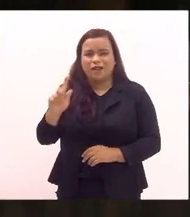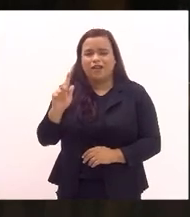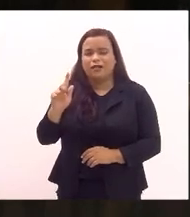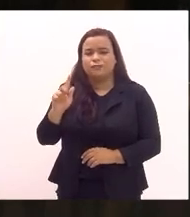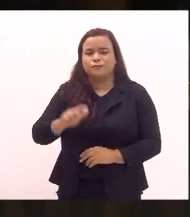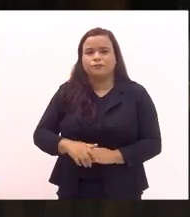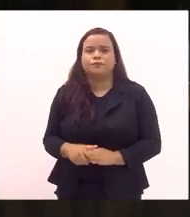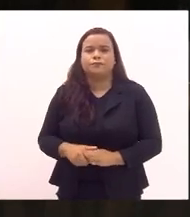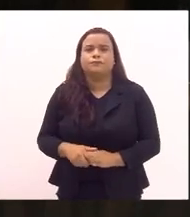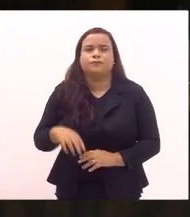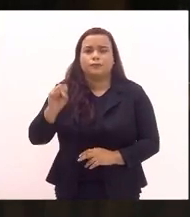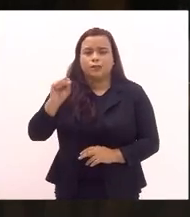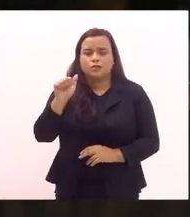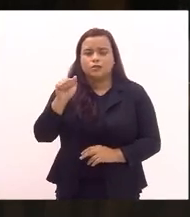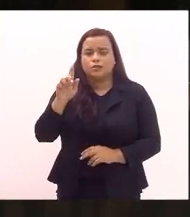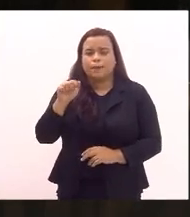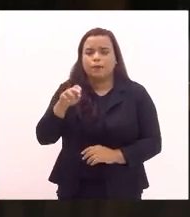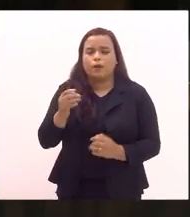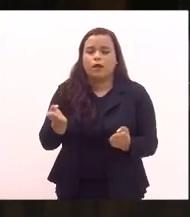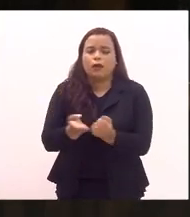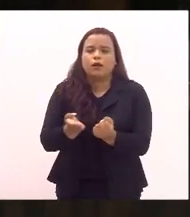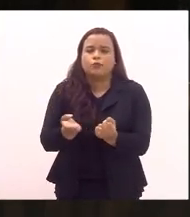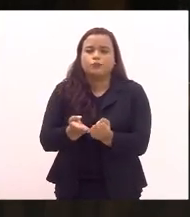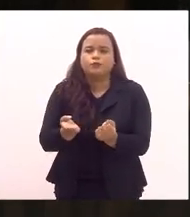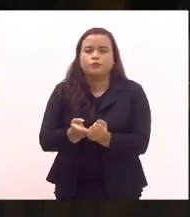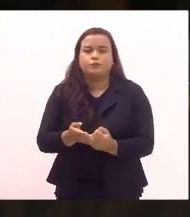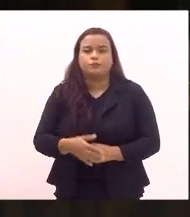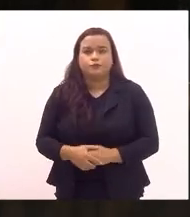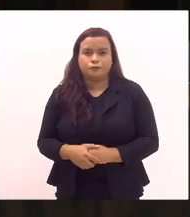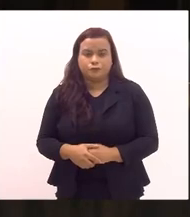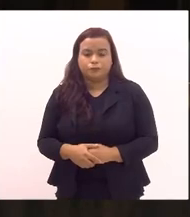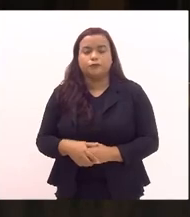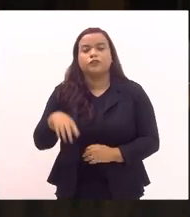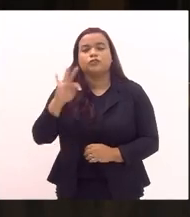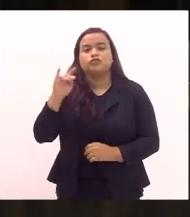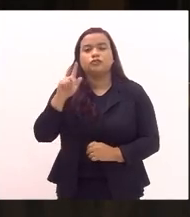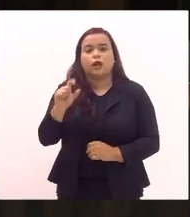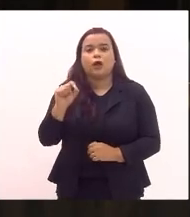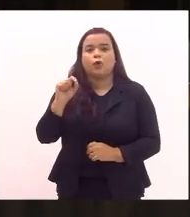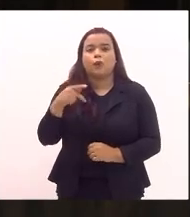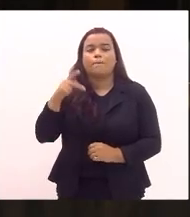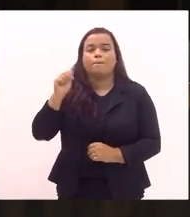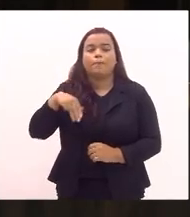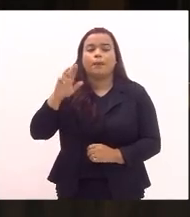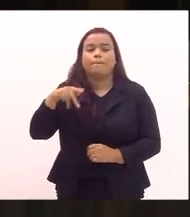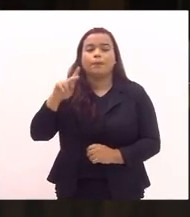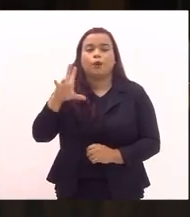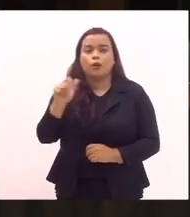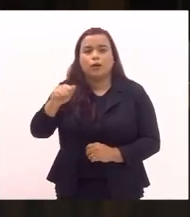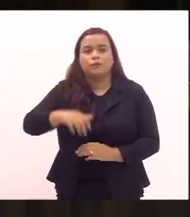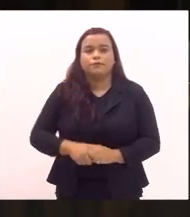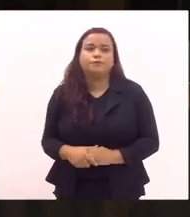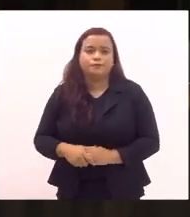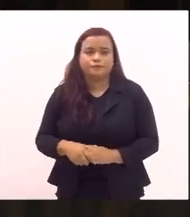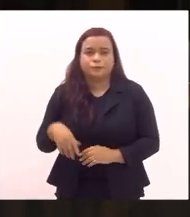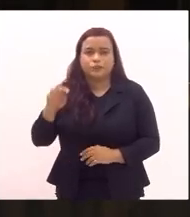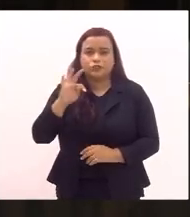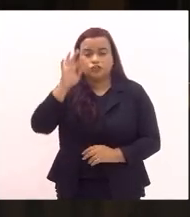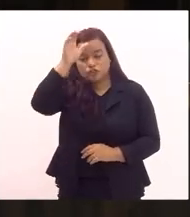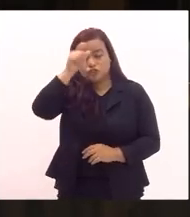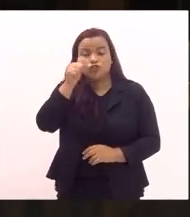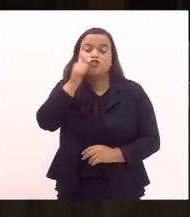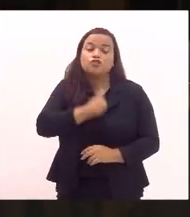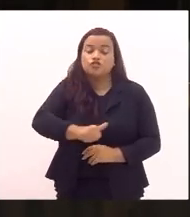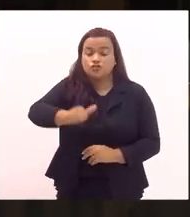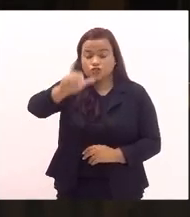rosenverg Reis Samuel Malafaia Samuel Malafaia Tiago Pampulha Tiago Pampulha tia